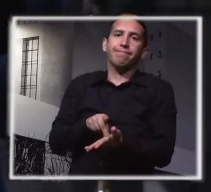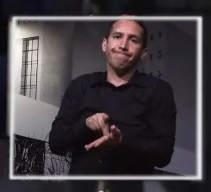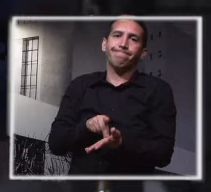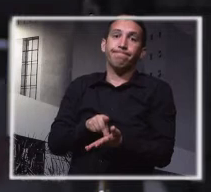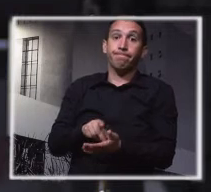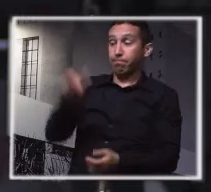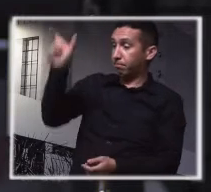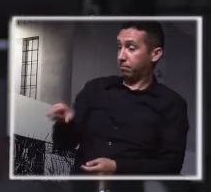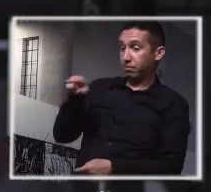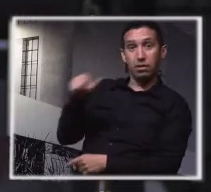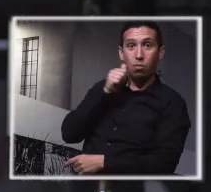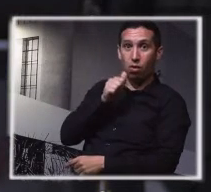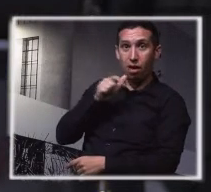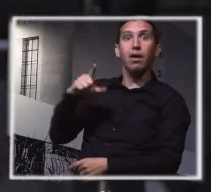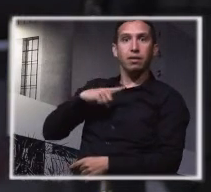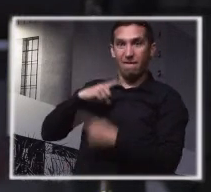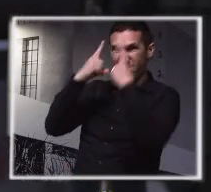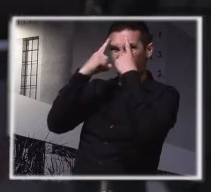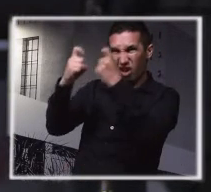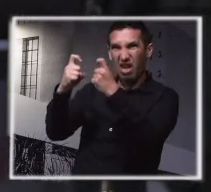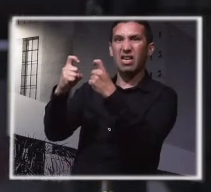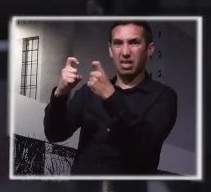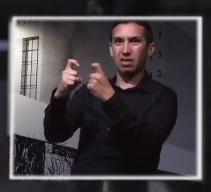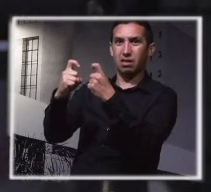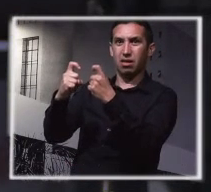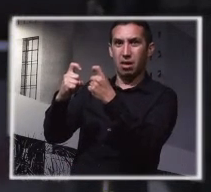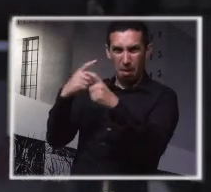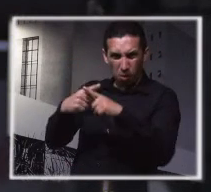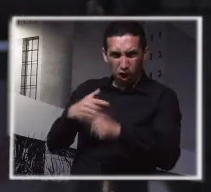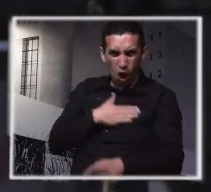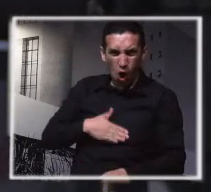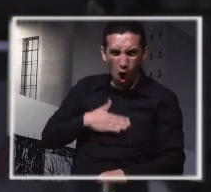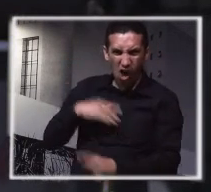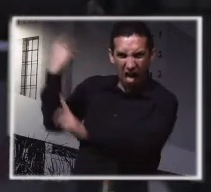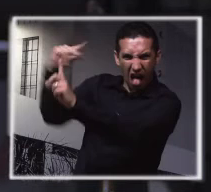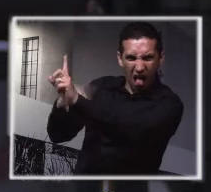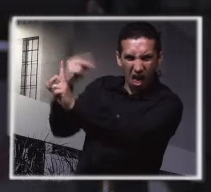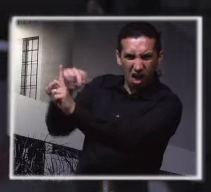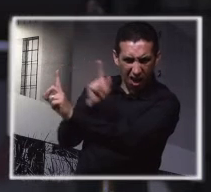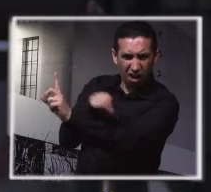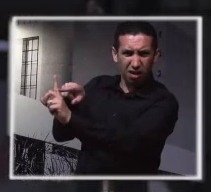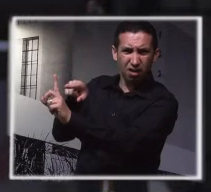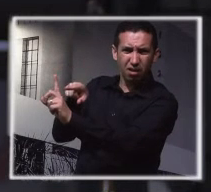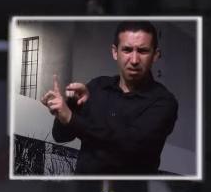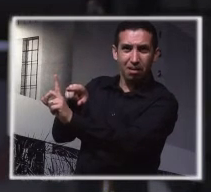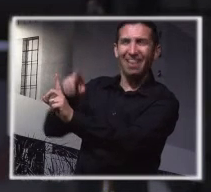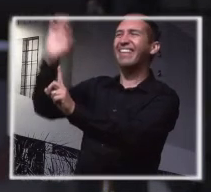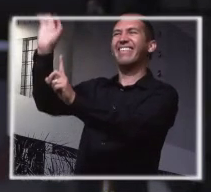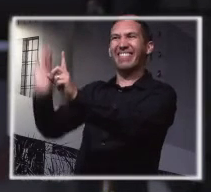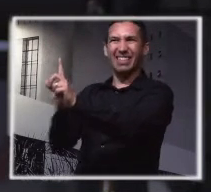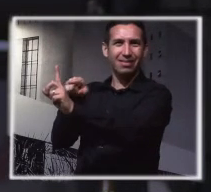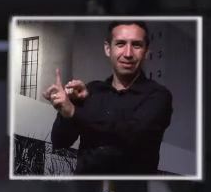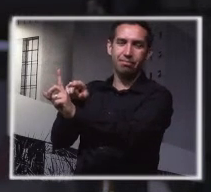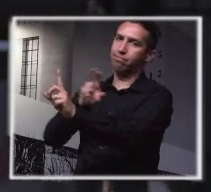aquela mulher está numa situação de violência doméstica não é porque ela gosta de apanhar, não é porque ela está feliz ali,